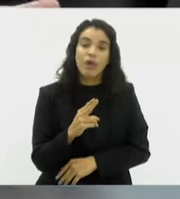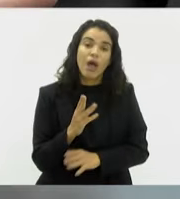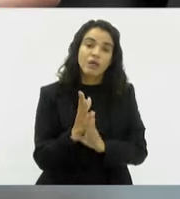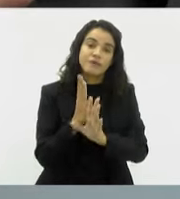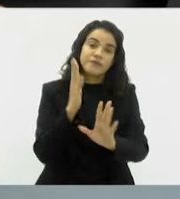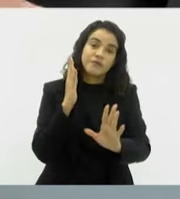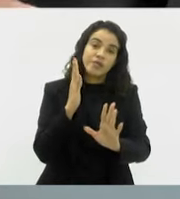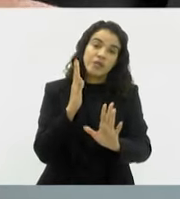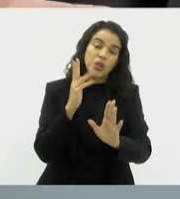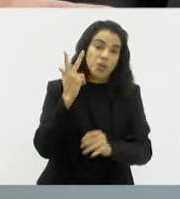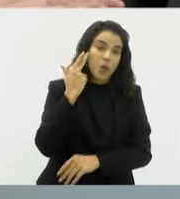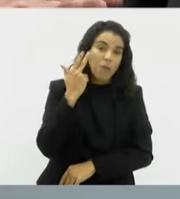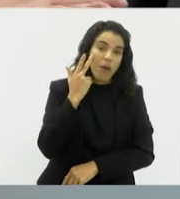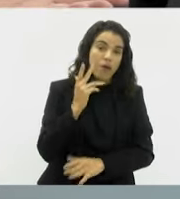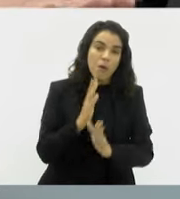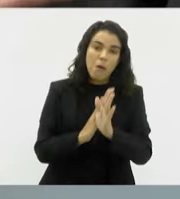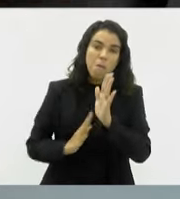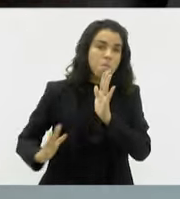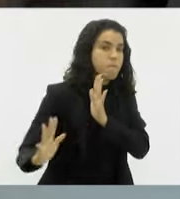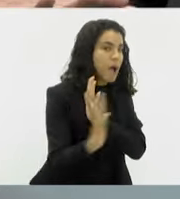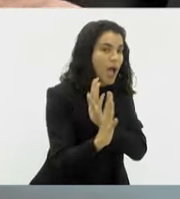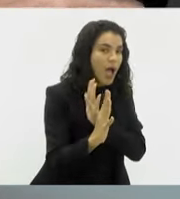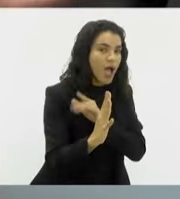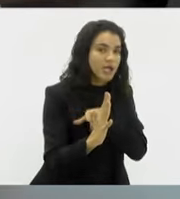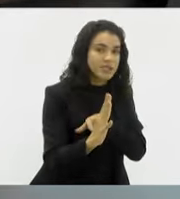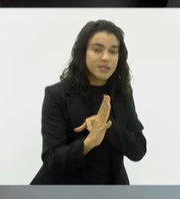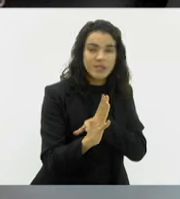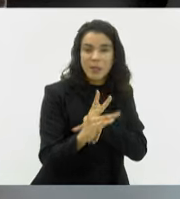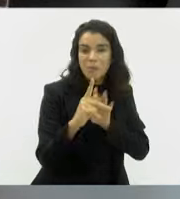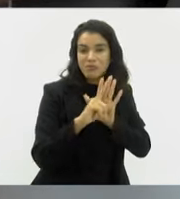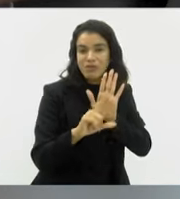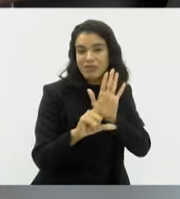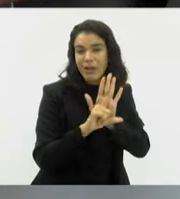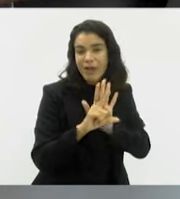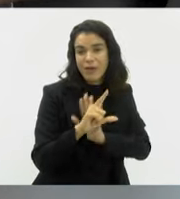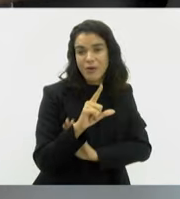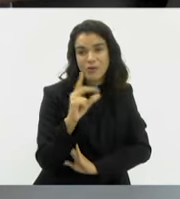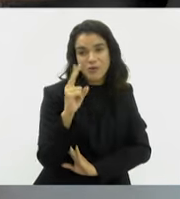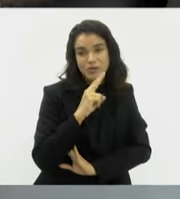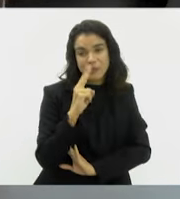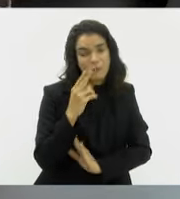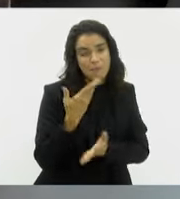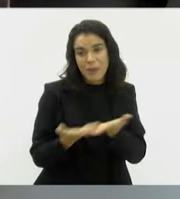outro foi de urgência. Passou à frente, quem apresentou o projeto primeiro perdeu.